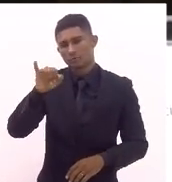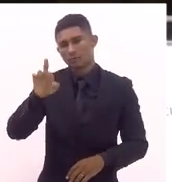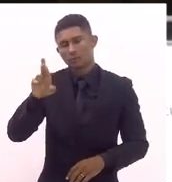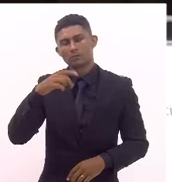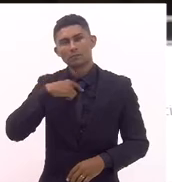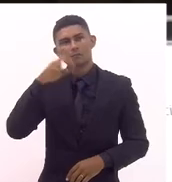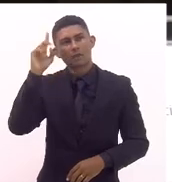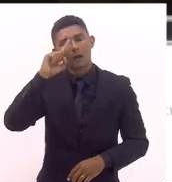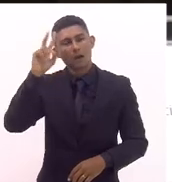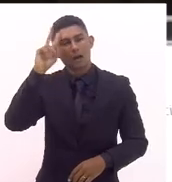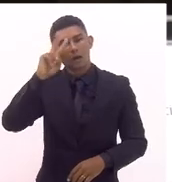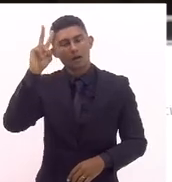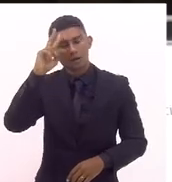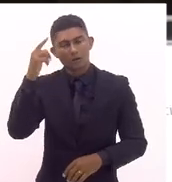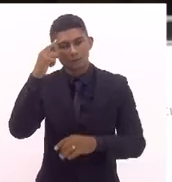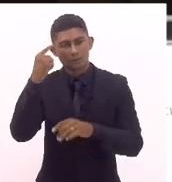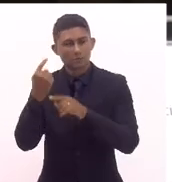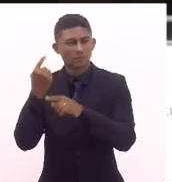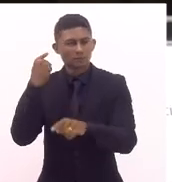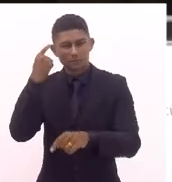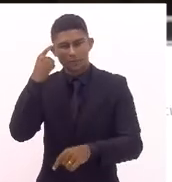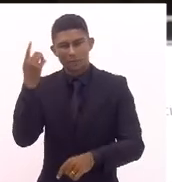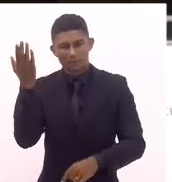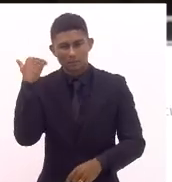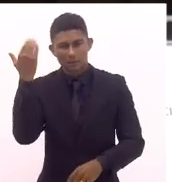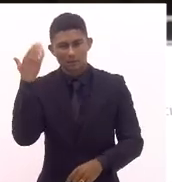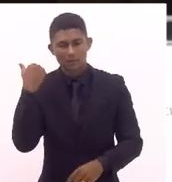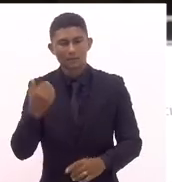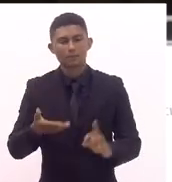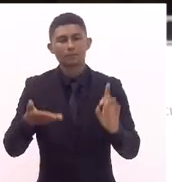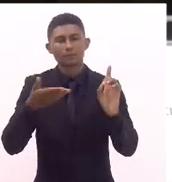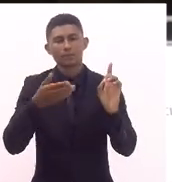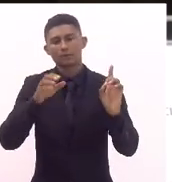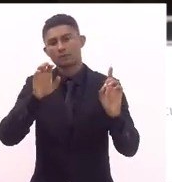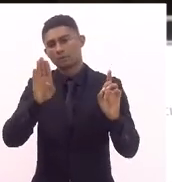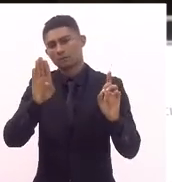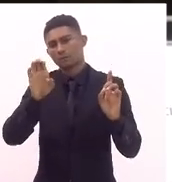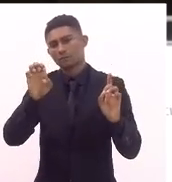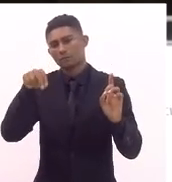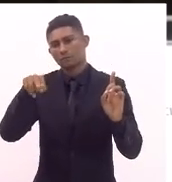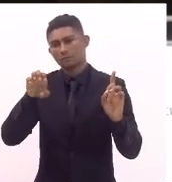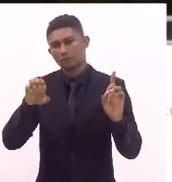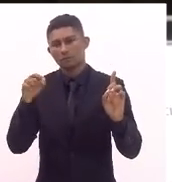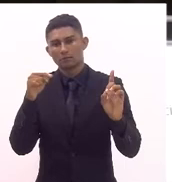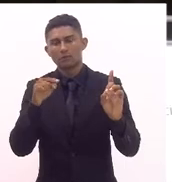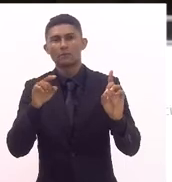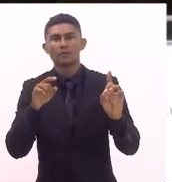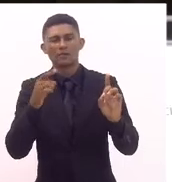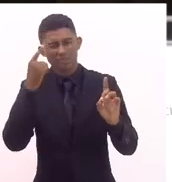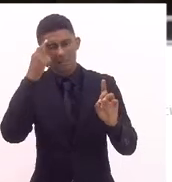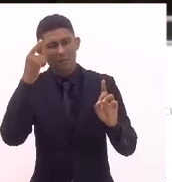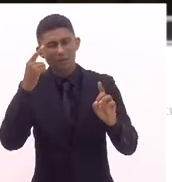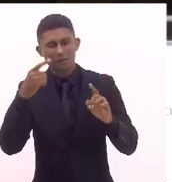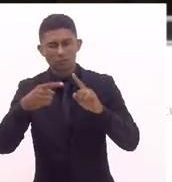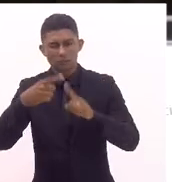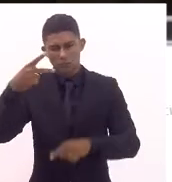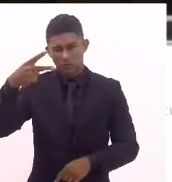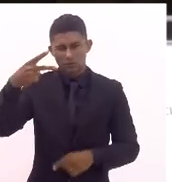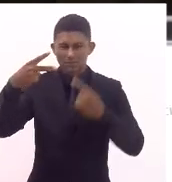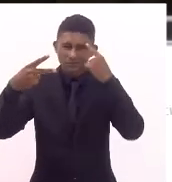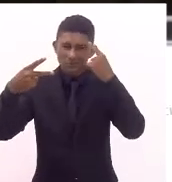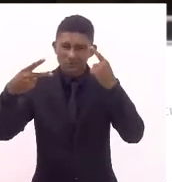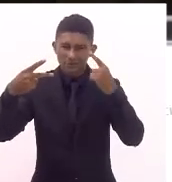lembrei desse momento que é um momento histórico em que a Bené Sobe ali eu vou lembrar apenas de dois momentos e